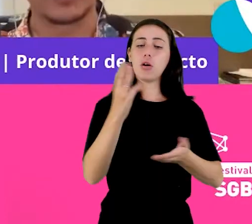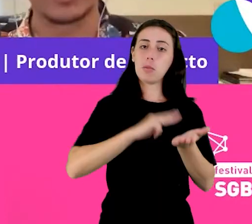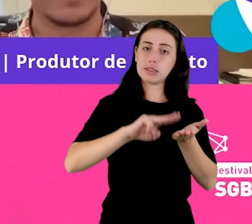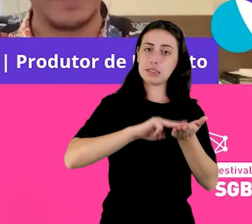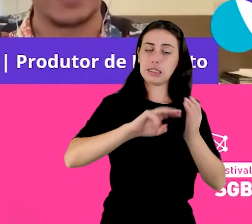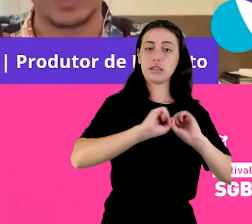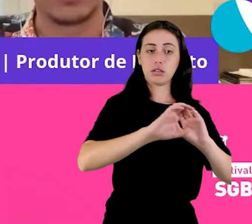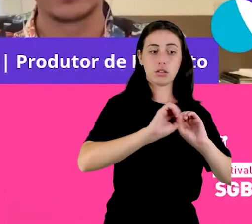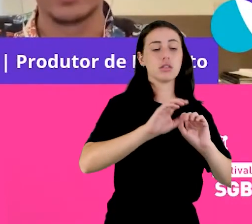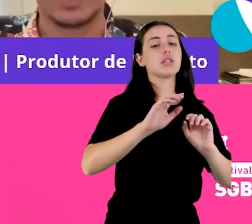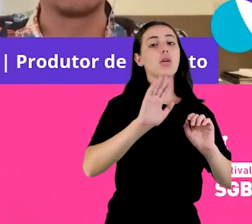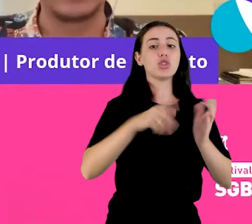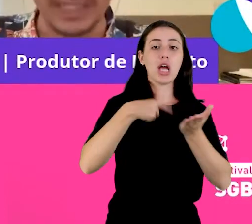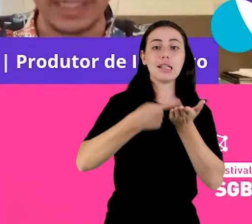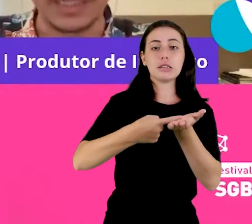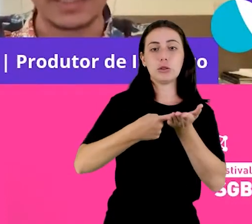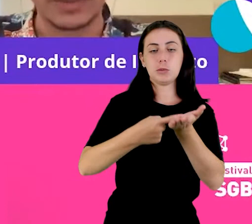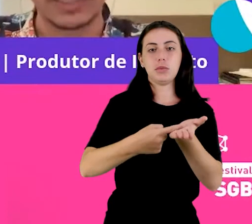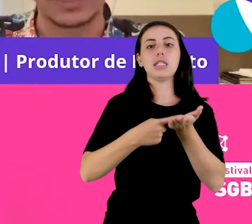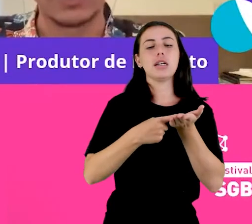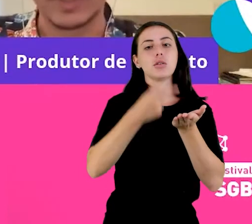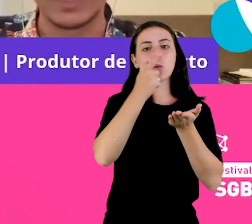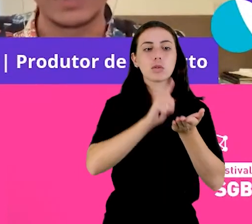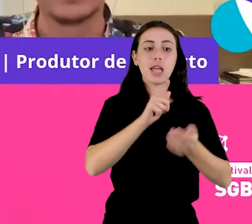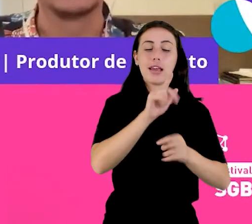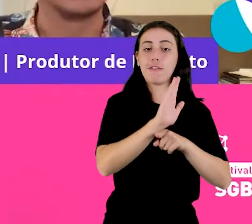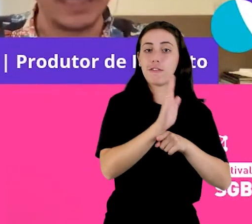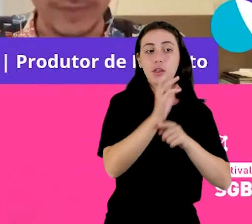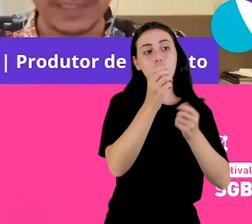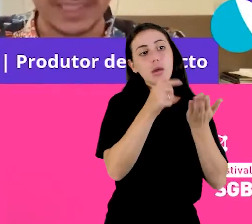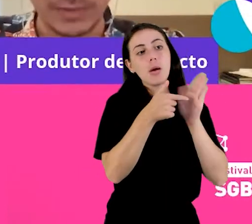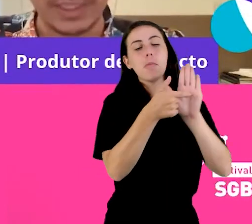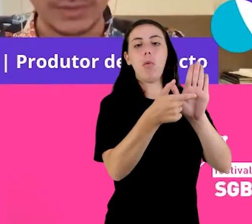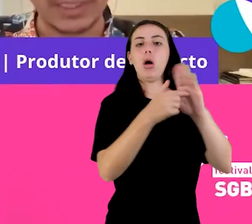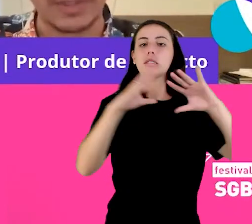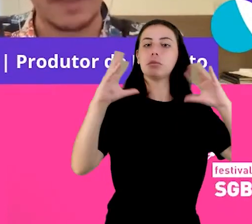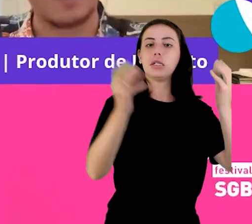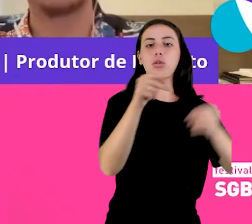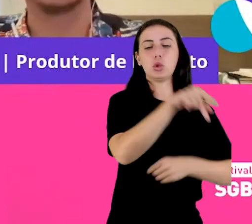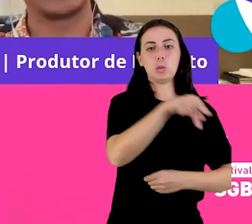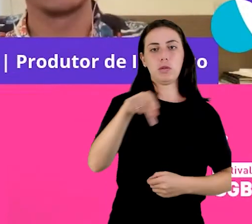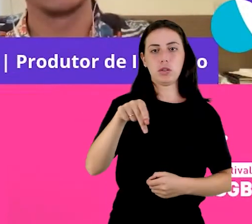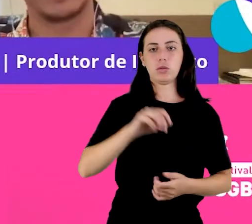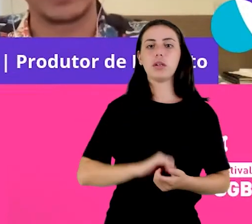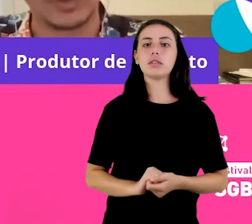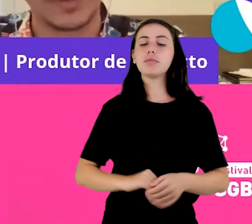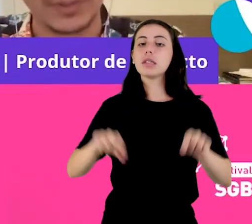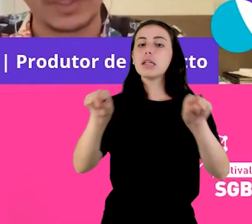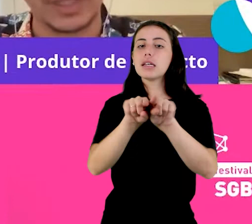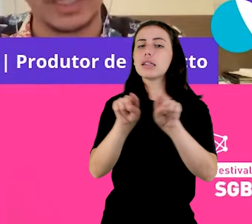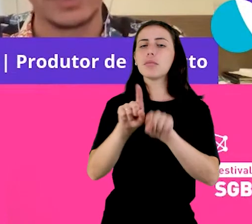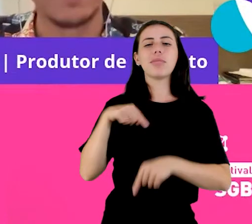entre professores também, para educadores. Algumas secretarias de educação de algumas cidades já estão agendando sessão também para fazer para todos